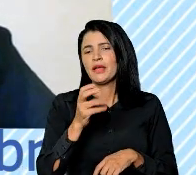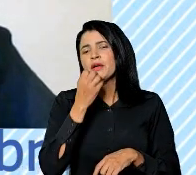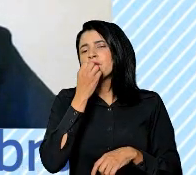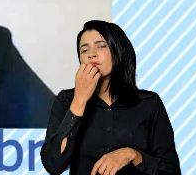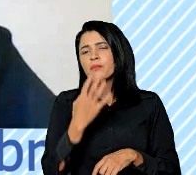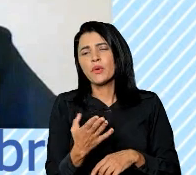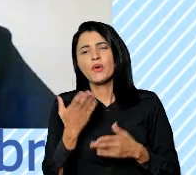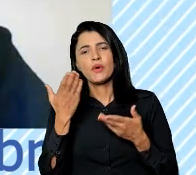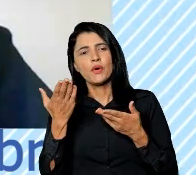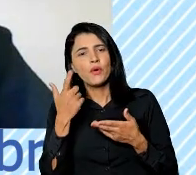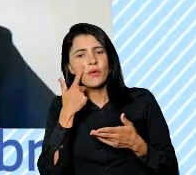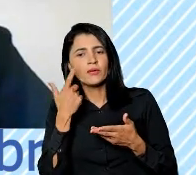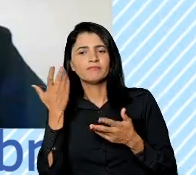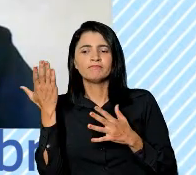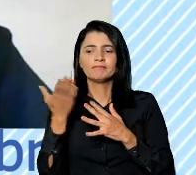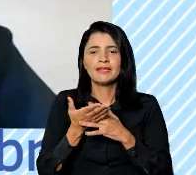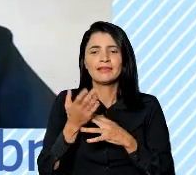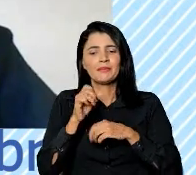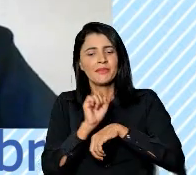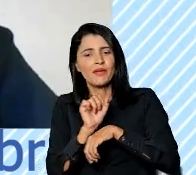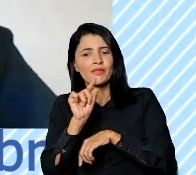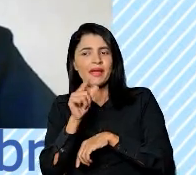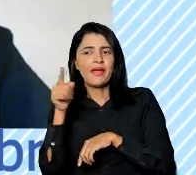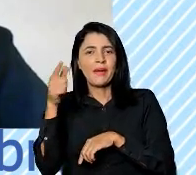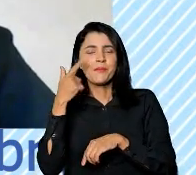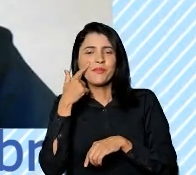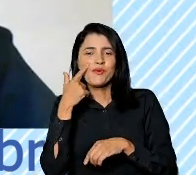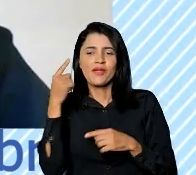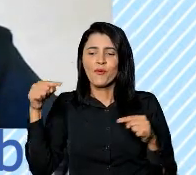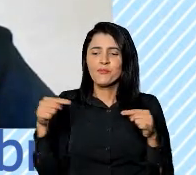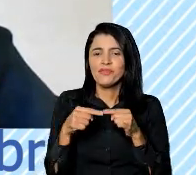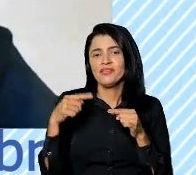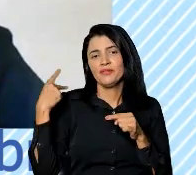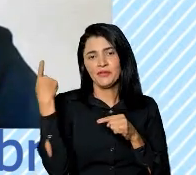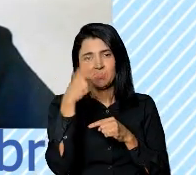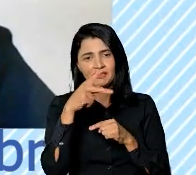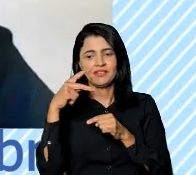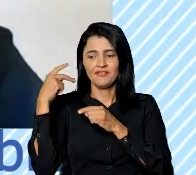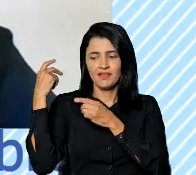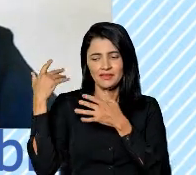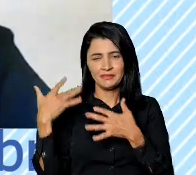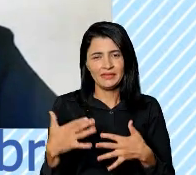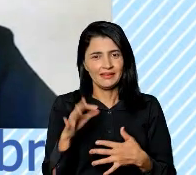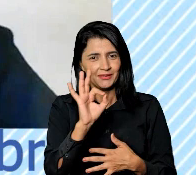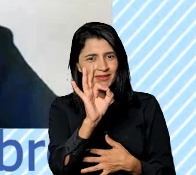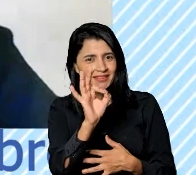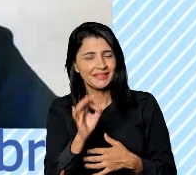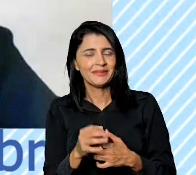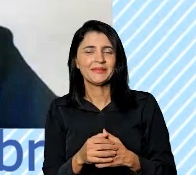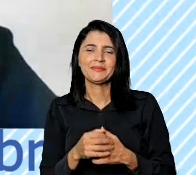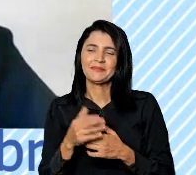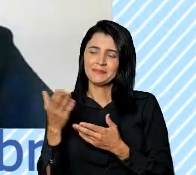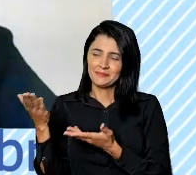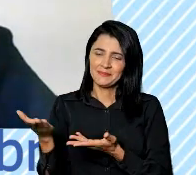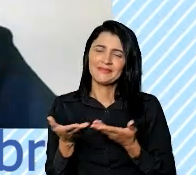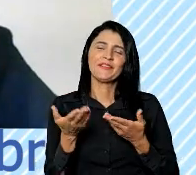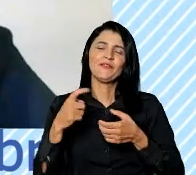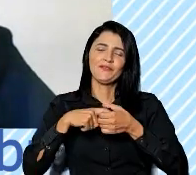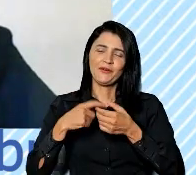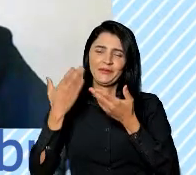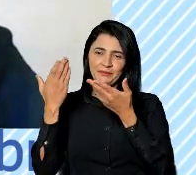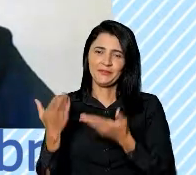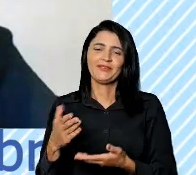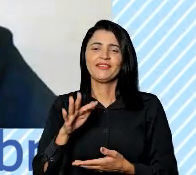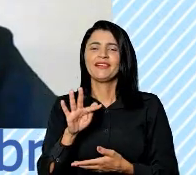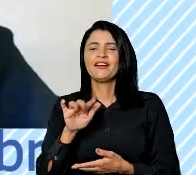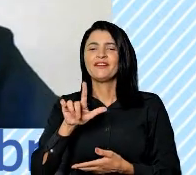esse intervalo, porque casa muito com o que você vinha falando, não é? Então, a palavra volta para você,